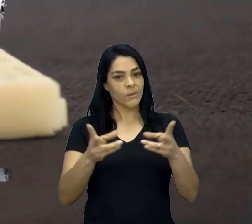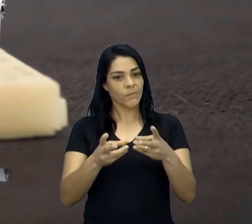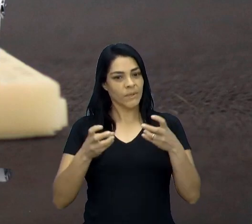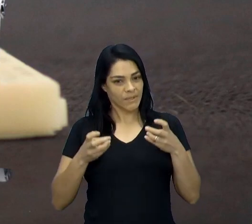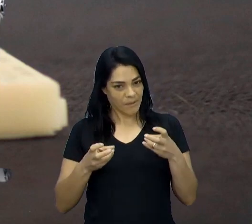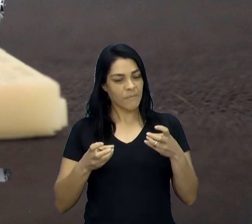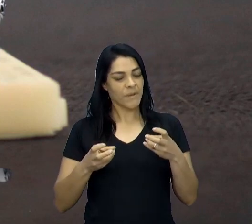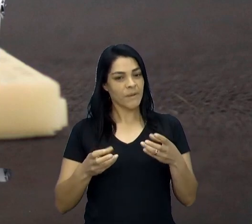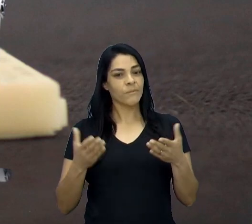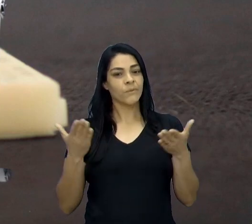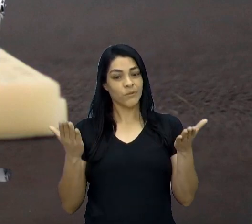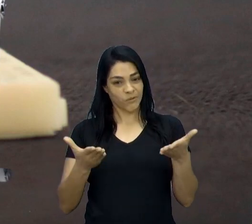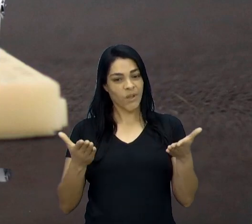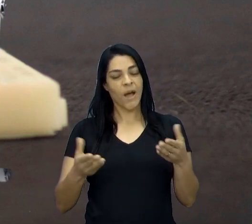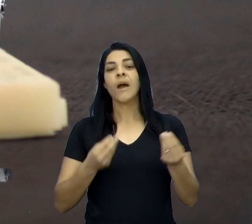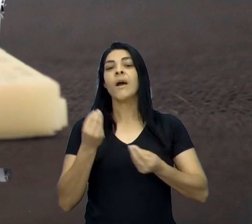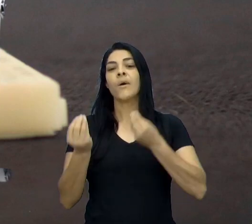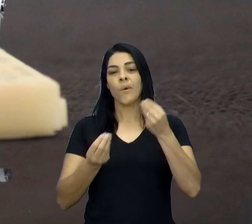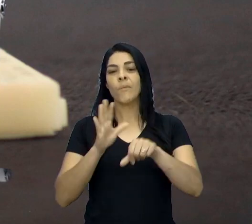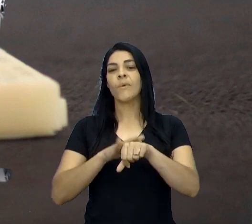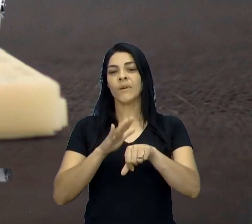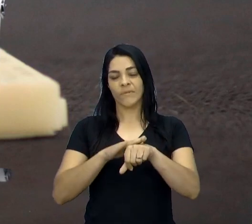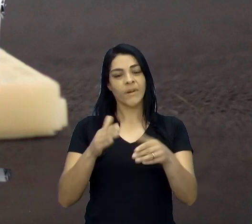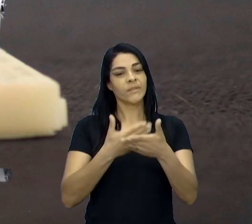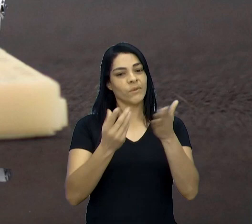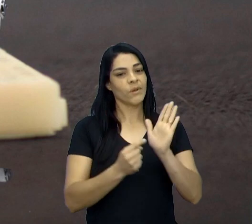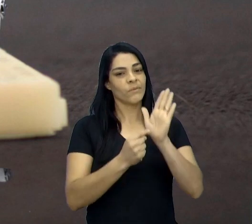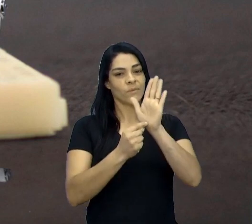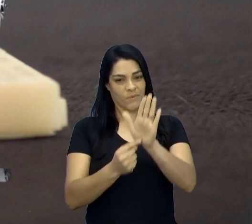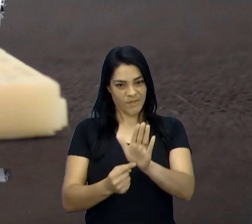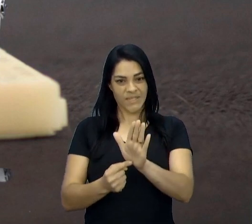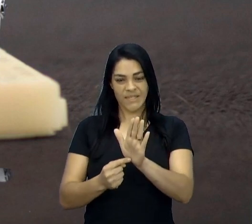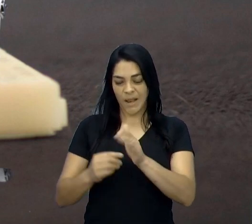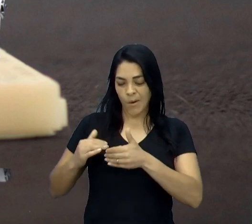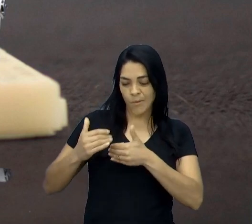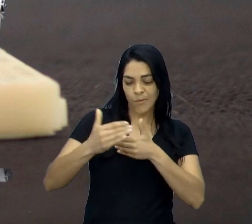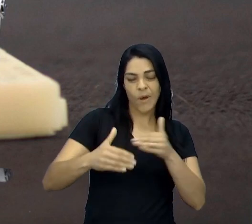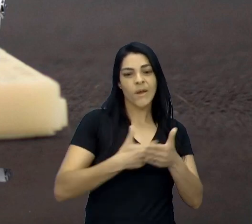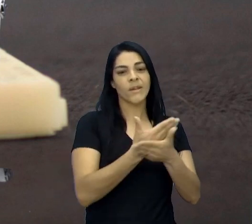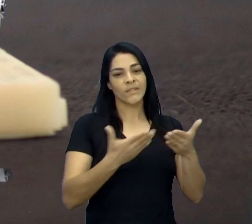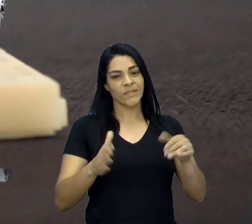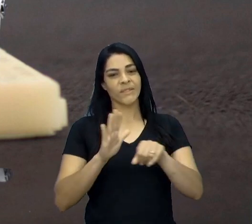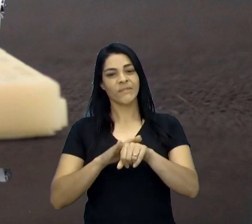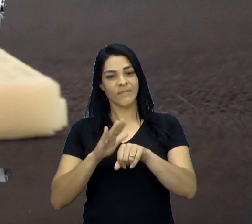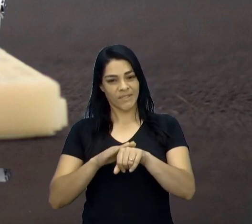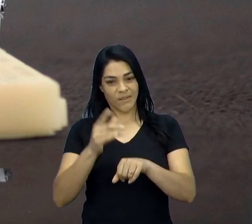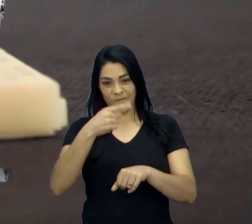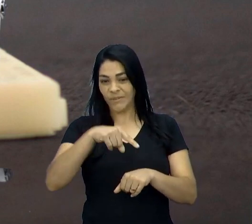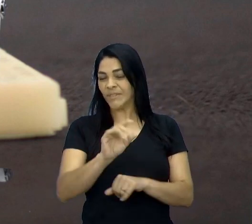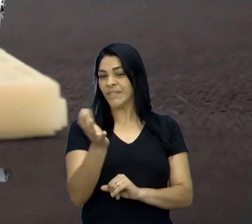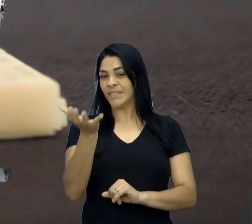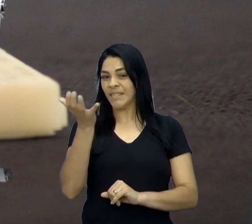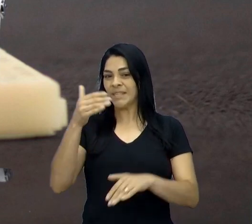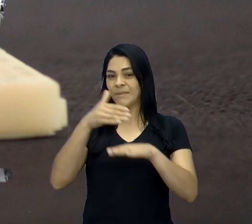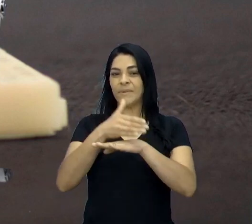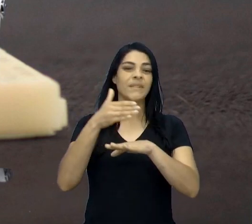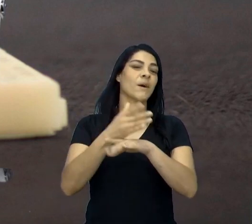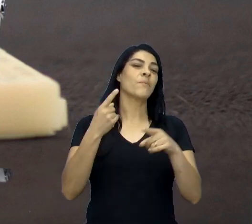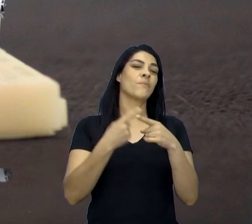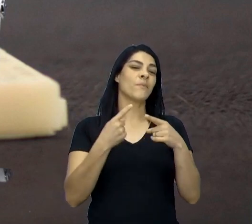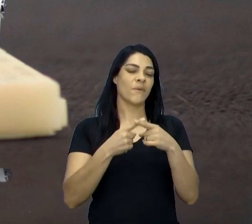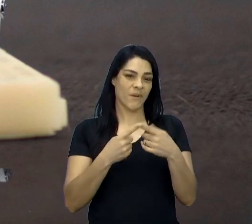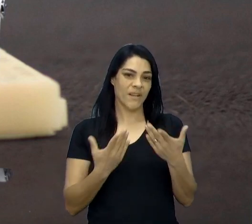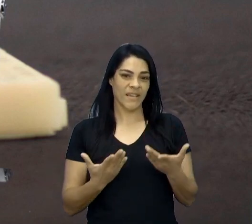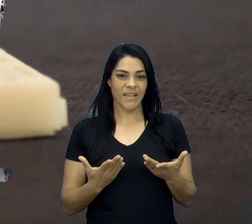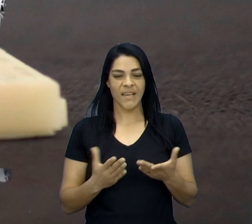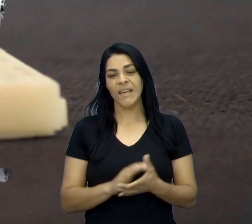circuito e hoje eu vou mostrar para vocês uma programação que eu tô tomando emprestado. Então, vocês já queiram me desculpar aí, porque na verdade não